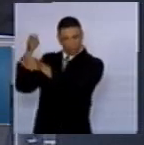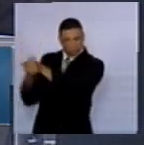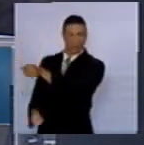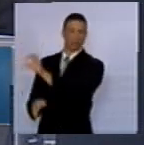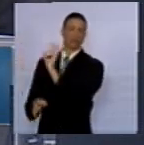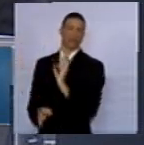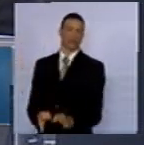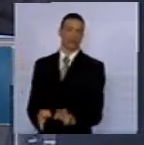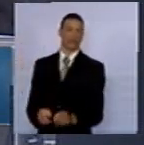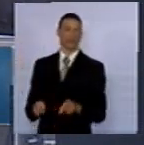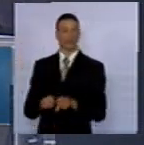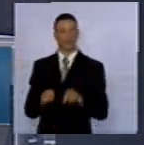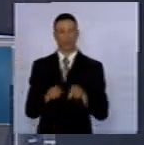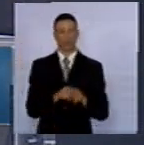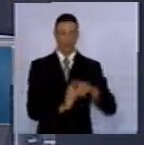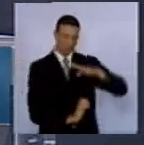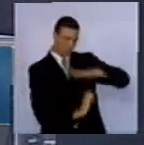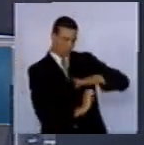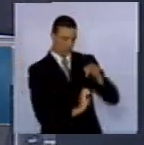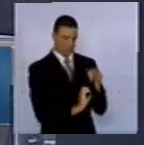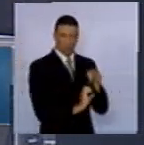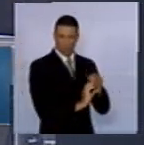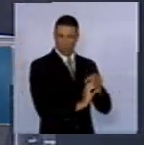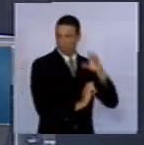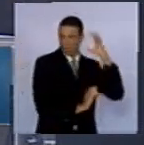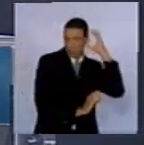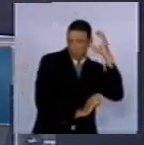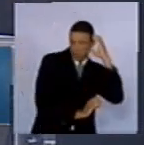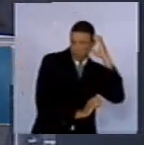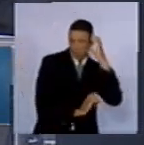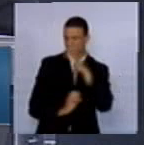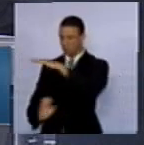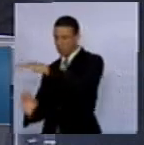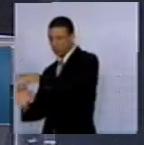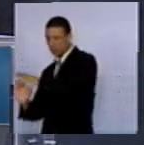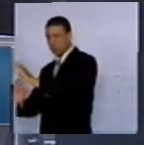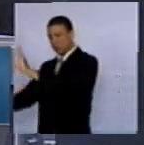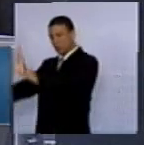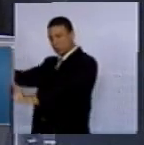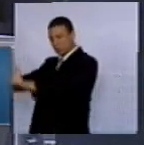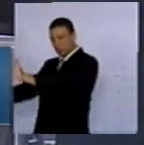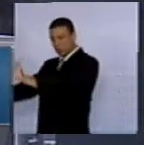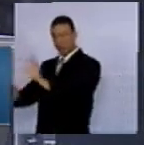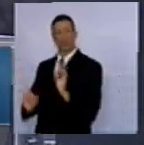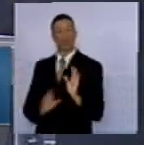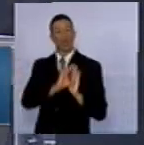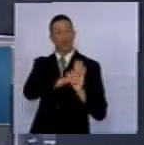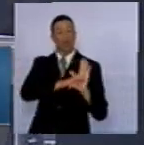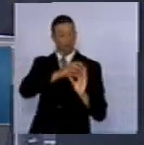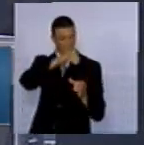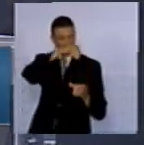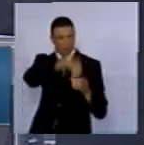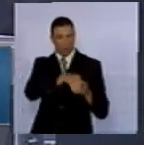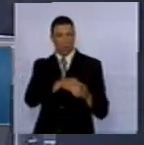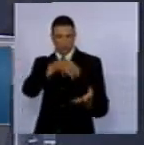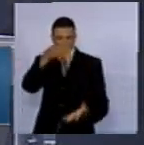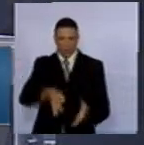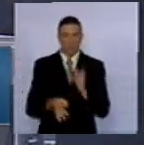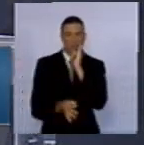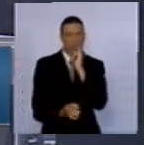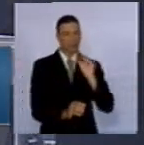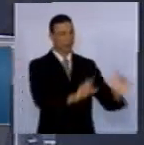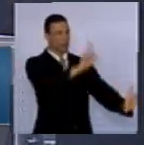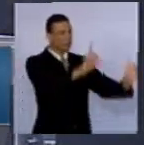o operador de rádio operador de televisão ele precisa da qualidade do conteúdo porque ninguém liga a televisão para ver tela azul